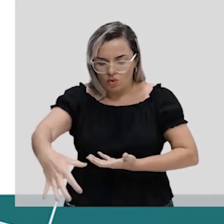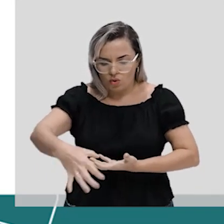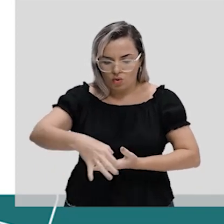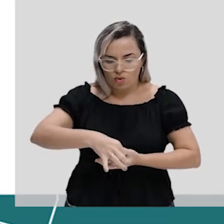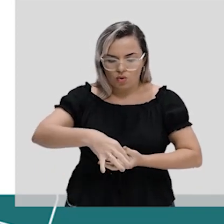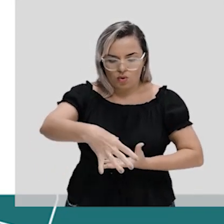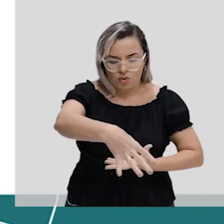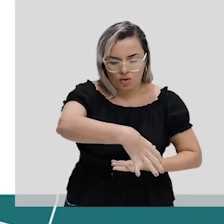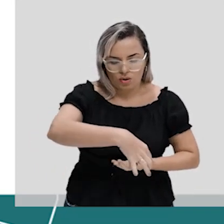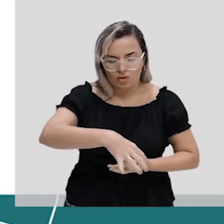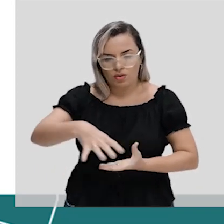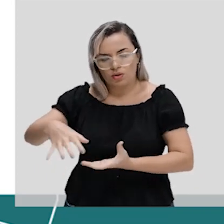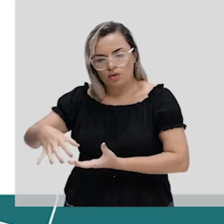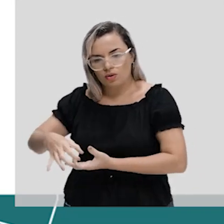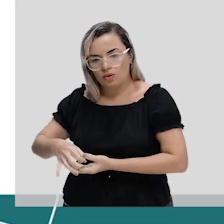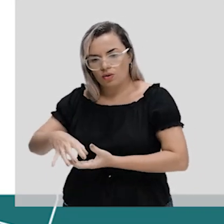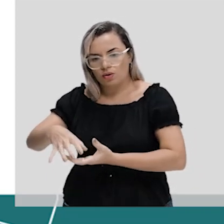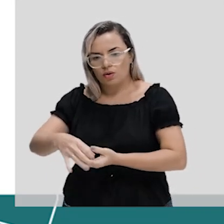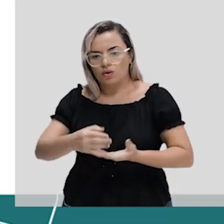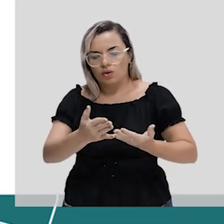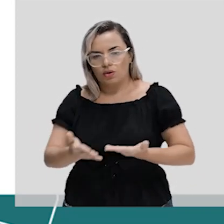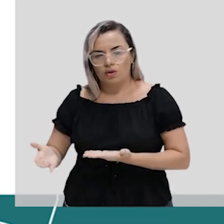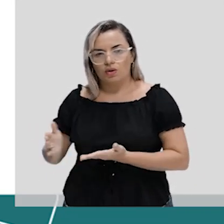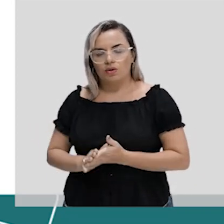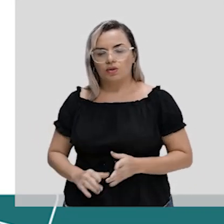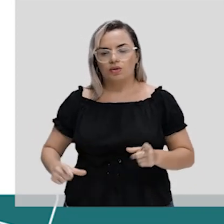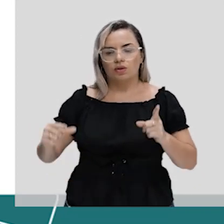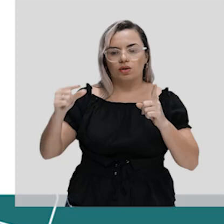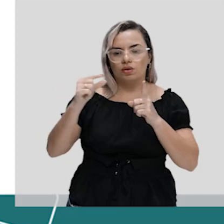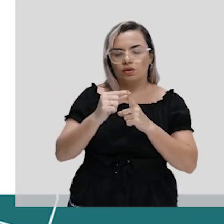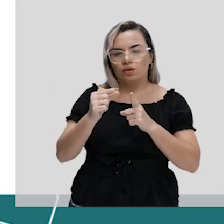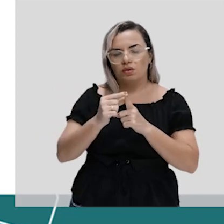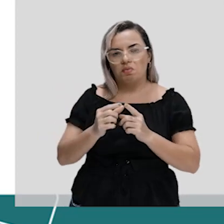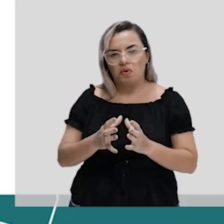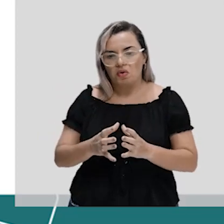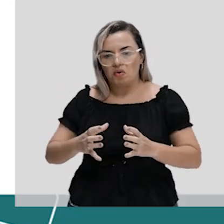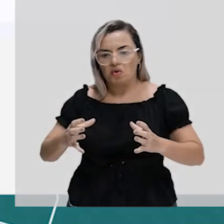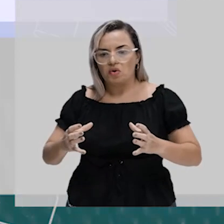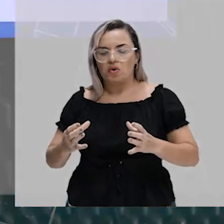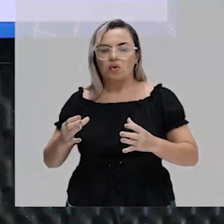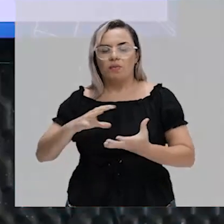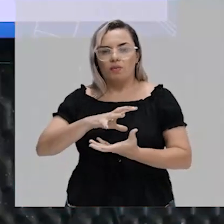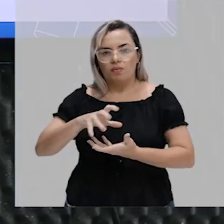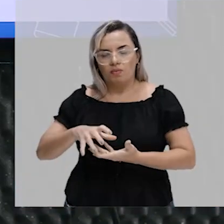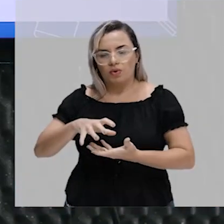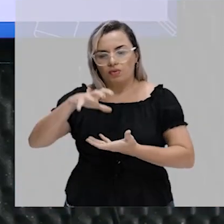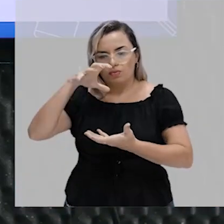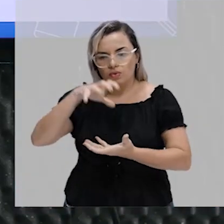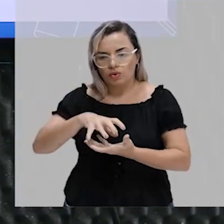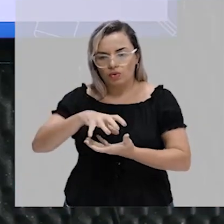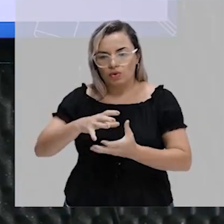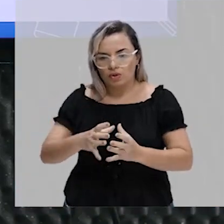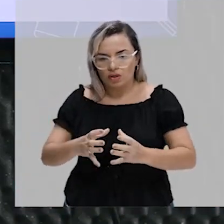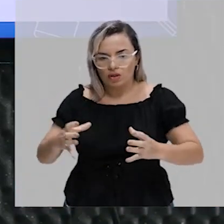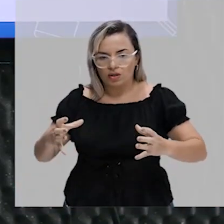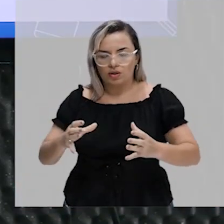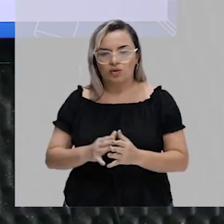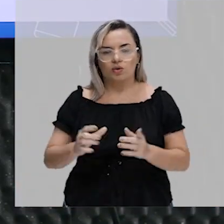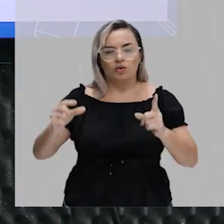terrestre, que nós chamamos de supercontinente, tá? Esse supercontinente ele foi denominado de